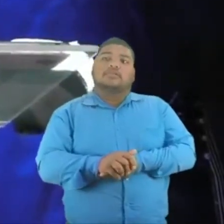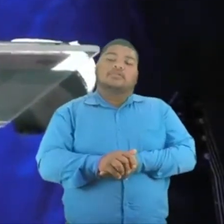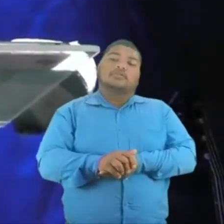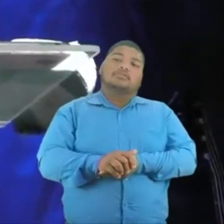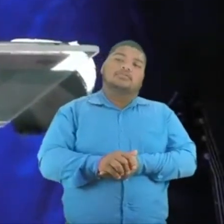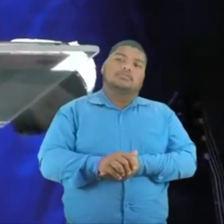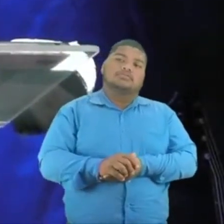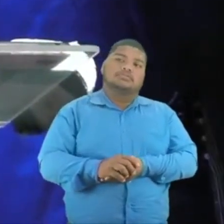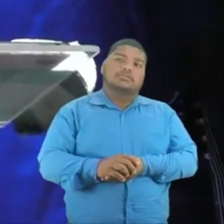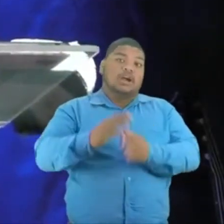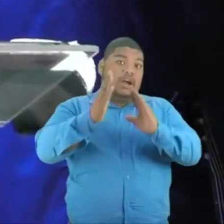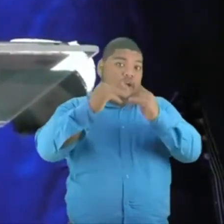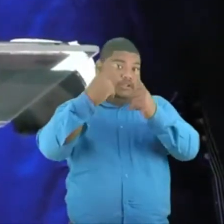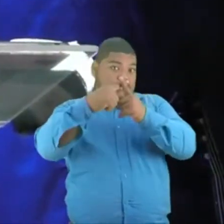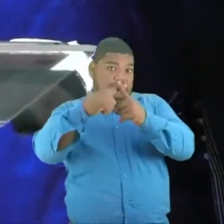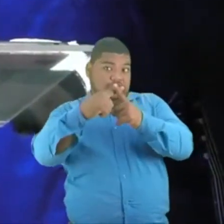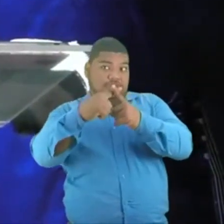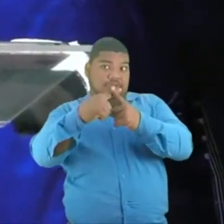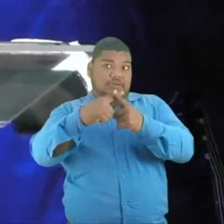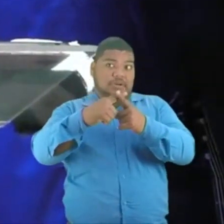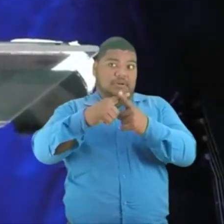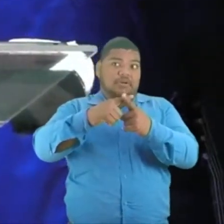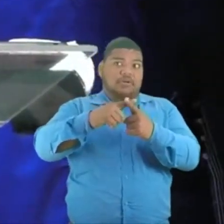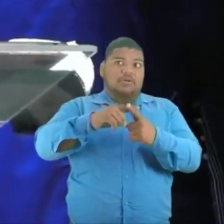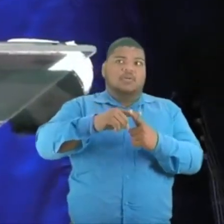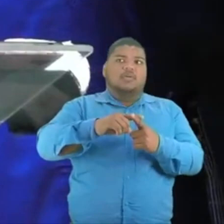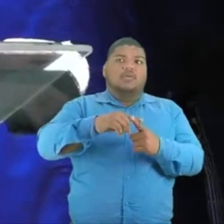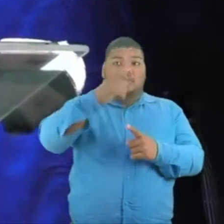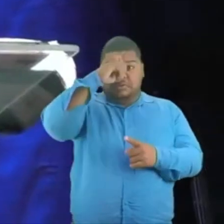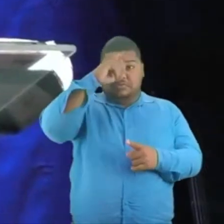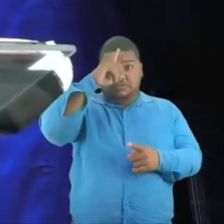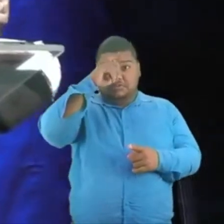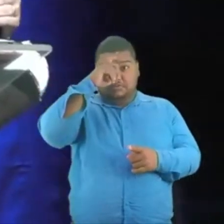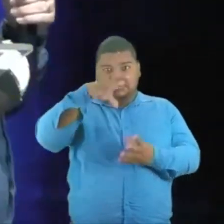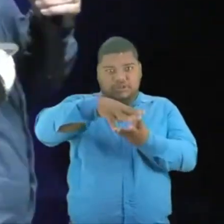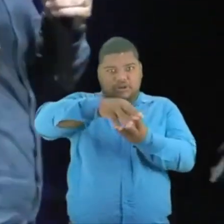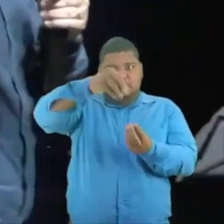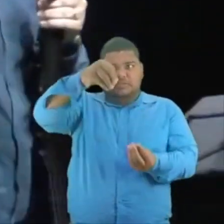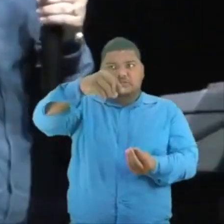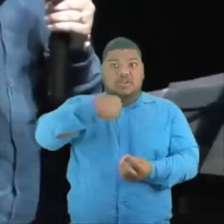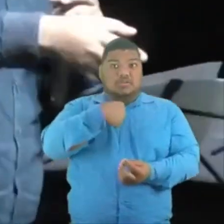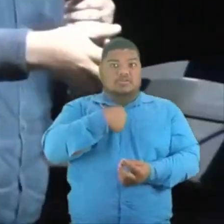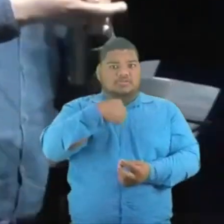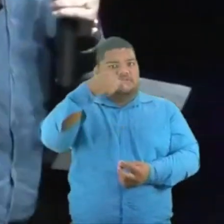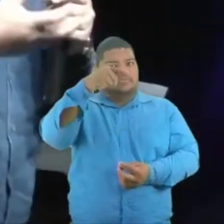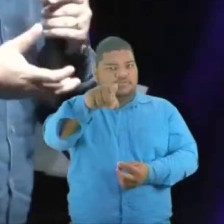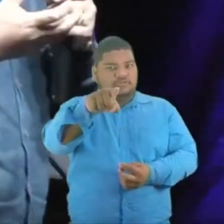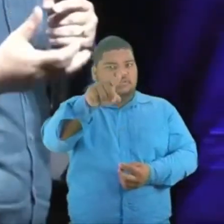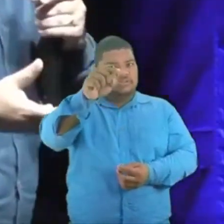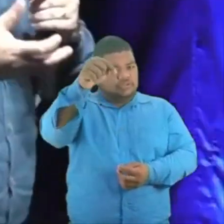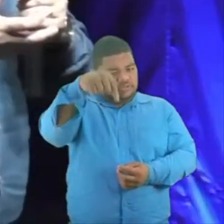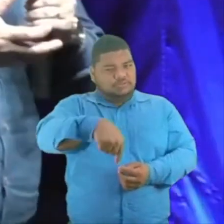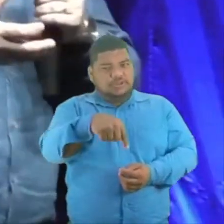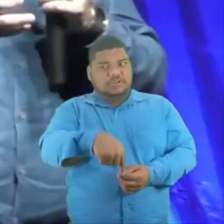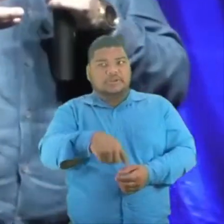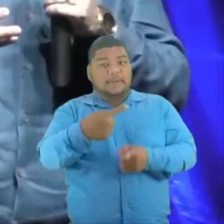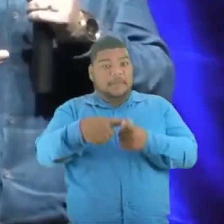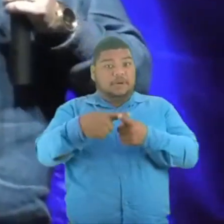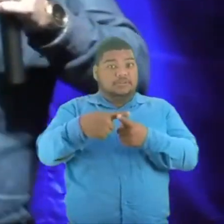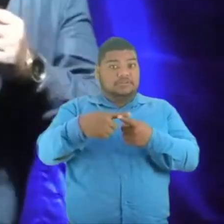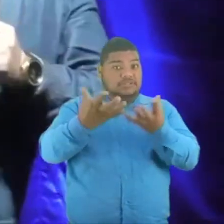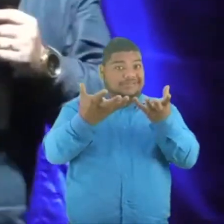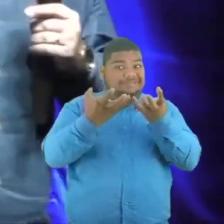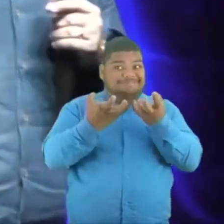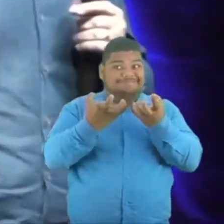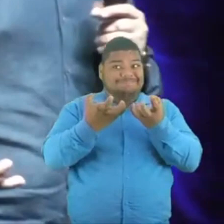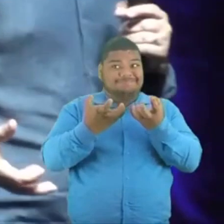cobrar perfeição, porque a igreja é um hospital de almas. Eu e você, nós só estamos aqui porque nós queremos, né,